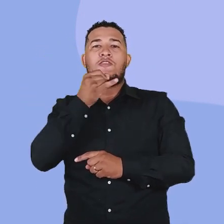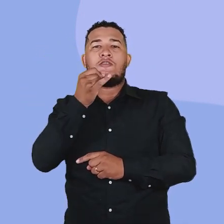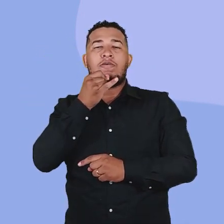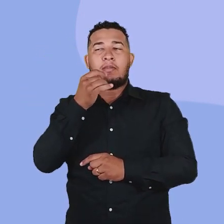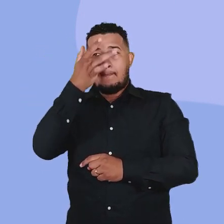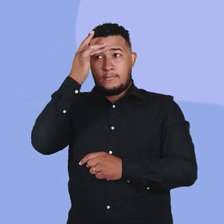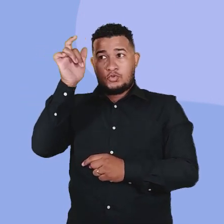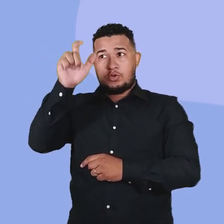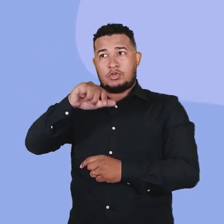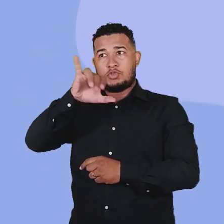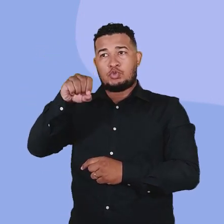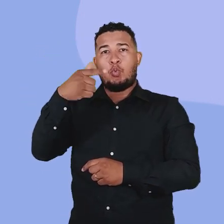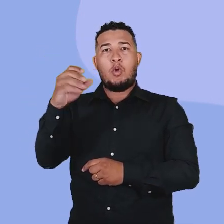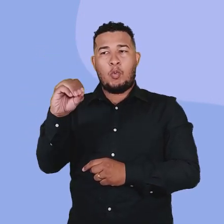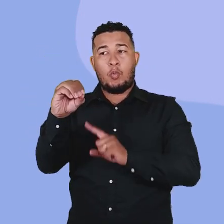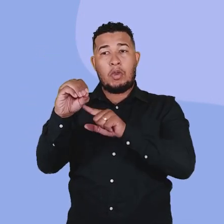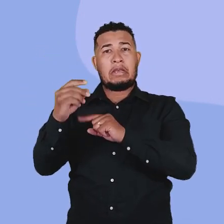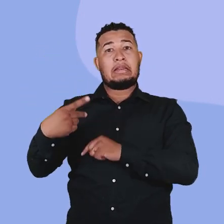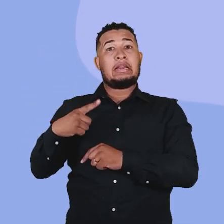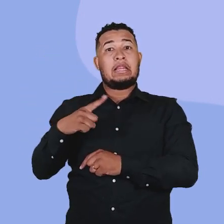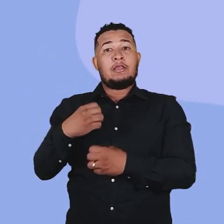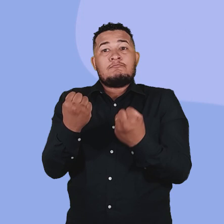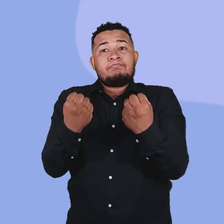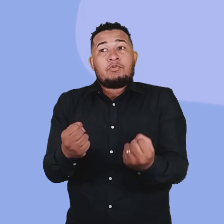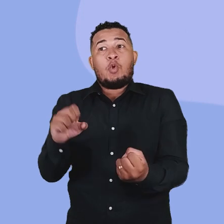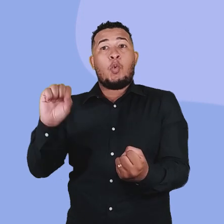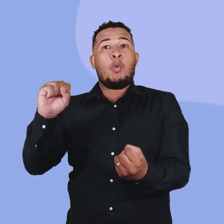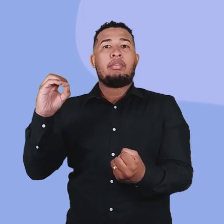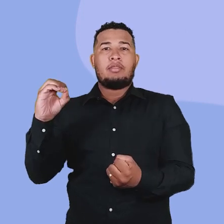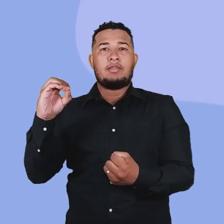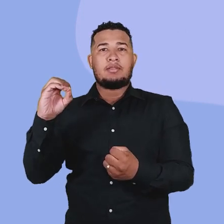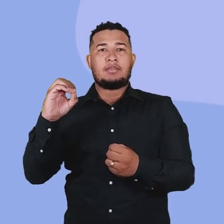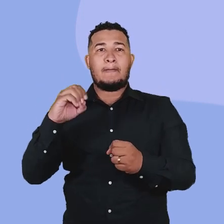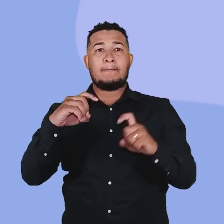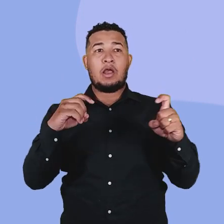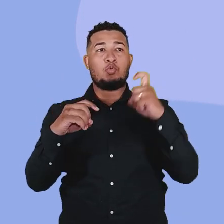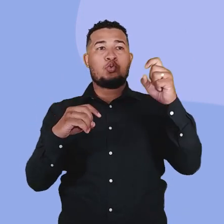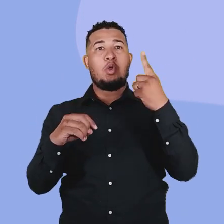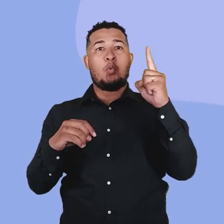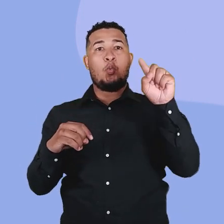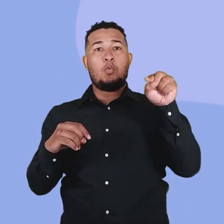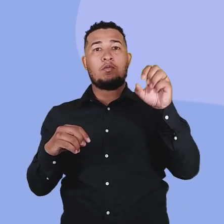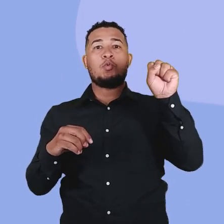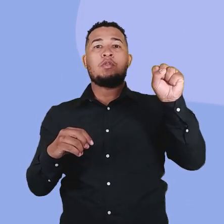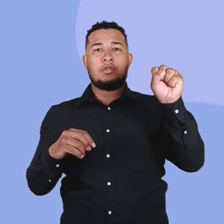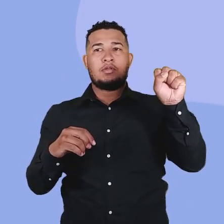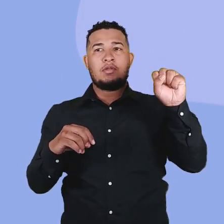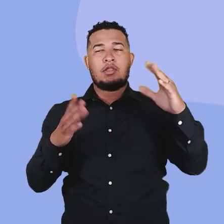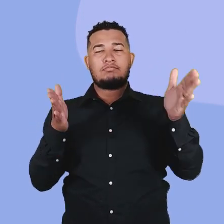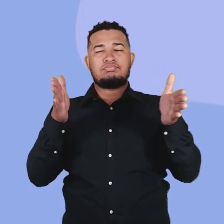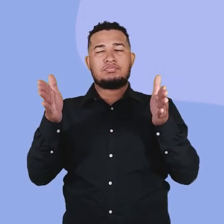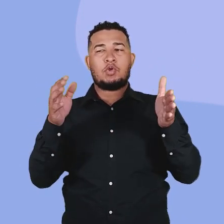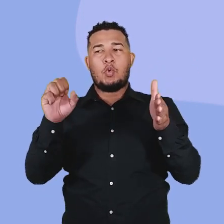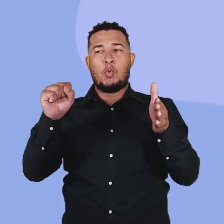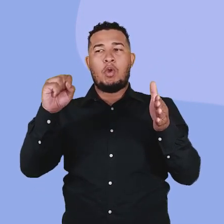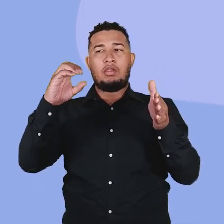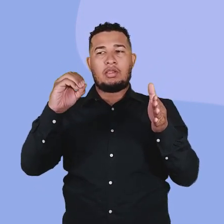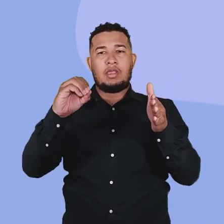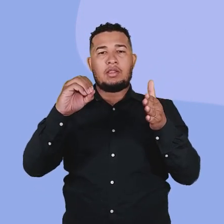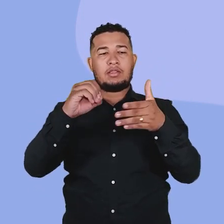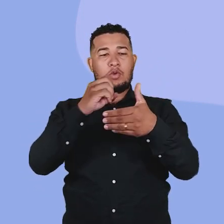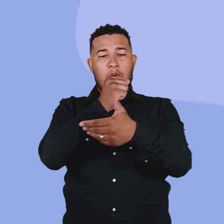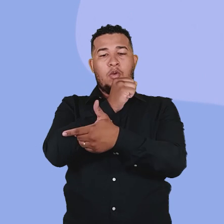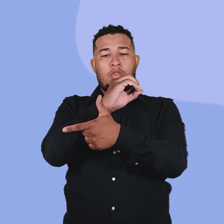dar um exemplo do peso de João, que é 80 quilos, e a sua altura é 1,80. O IMC, então, é